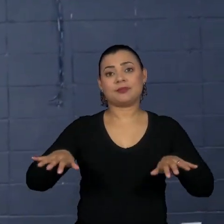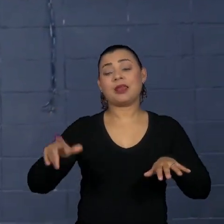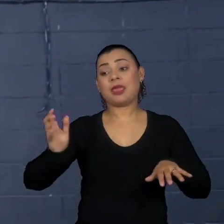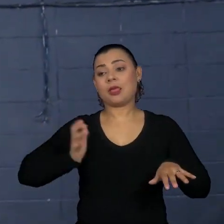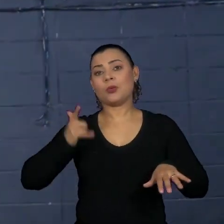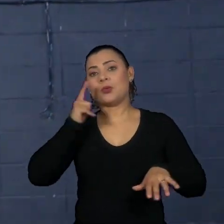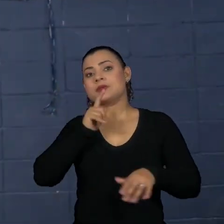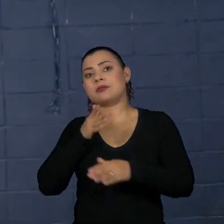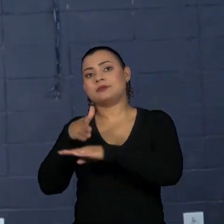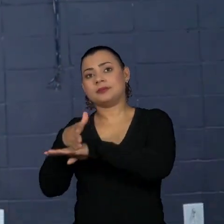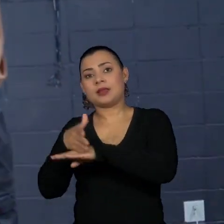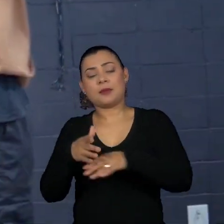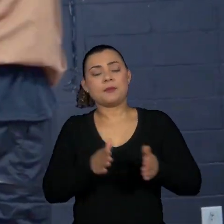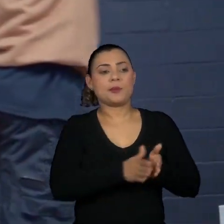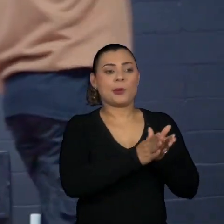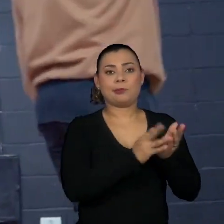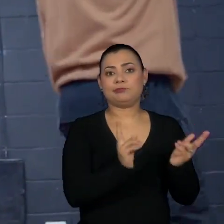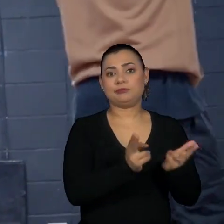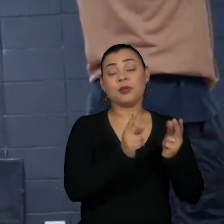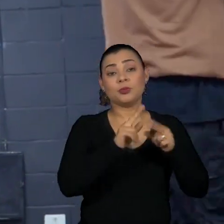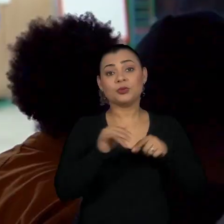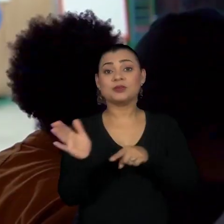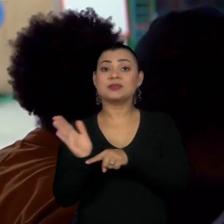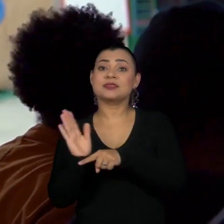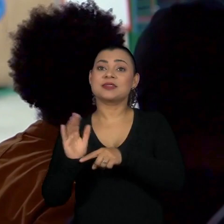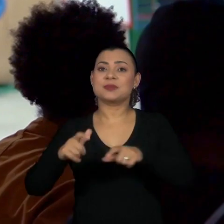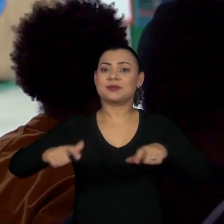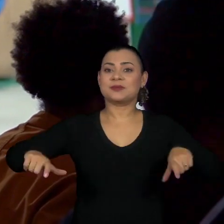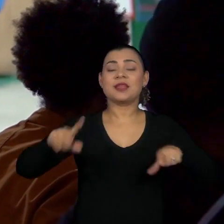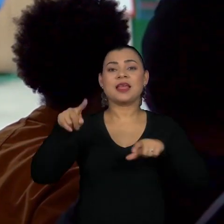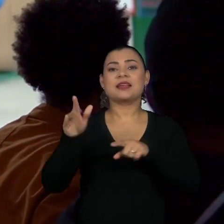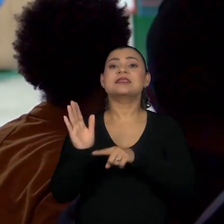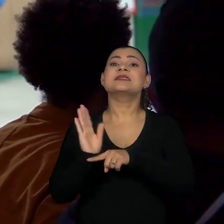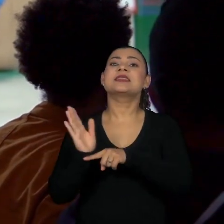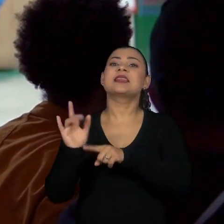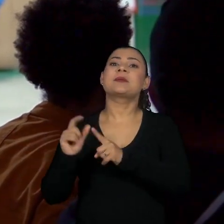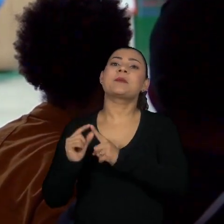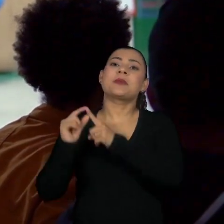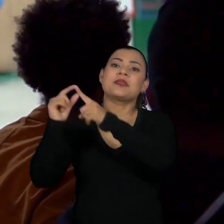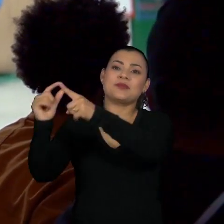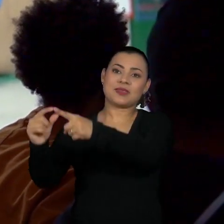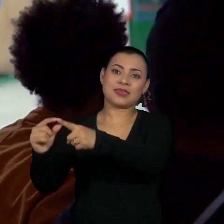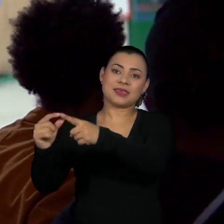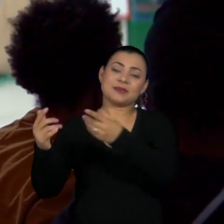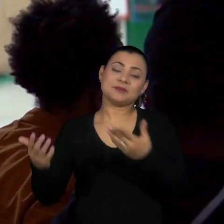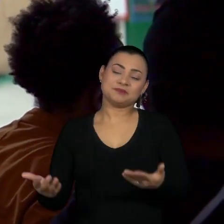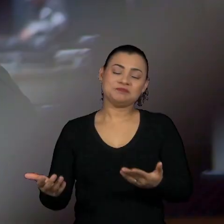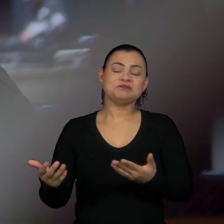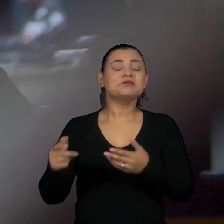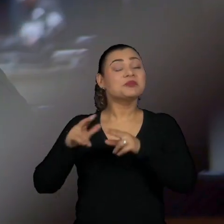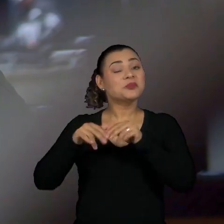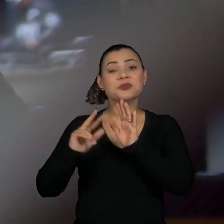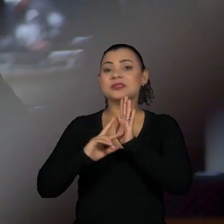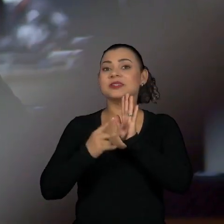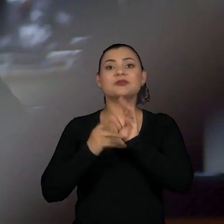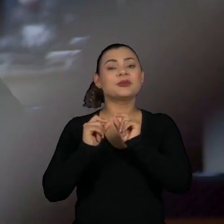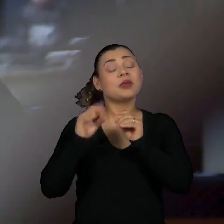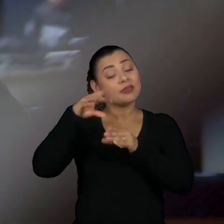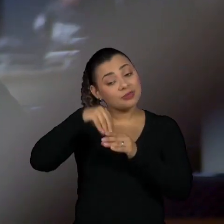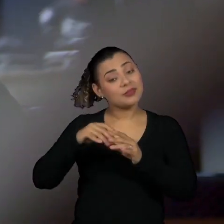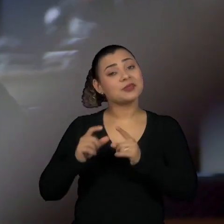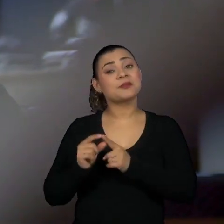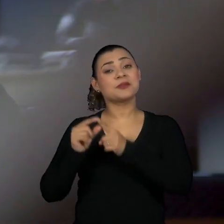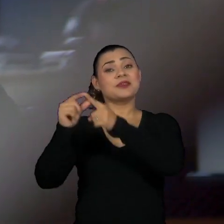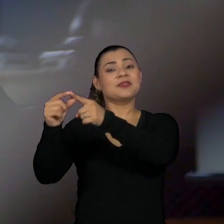Campinho, ele vem com uma proposta que é a questão do cinema periférico, que é trazer para dentro das